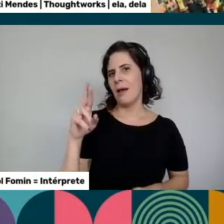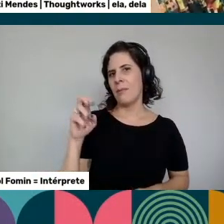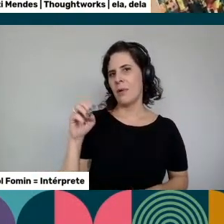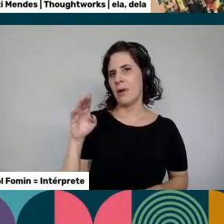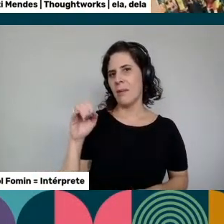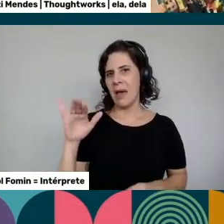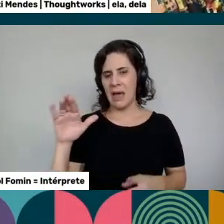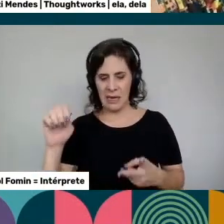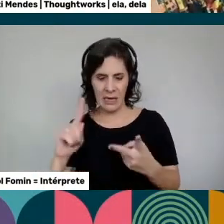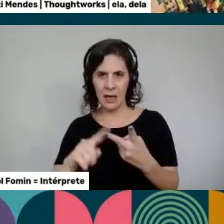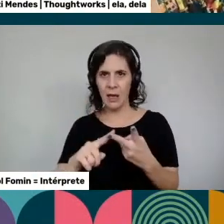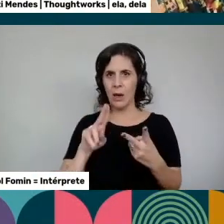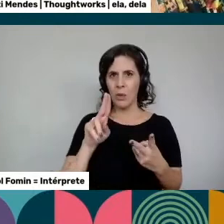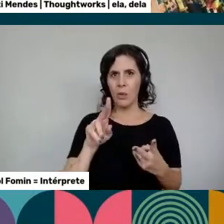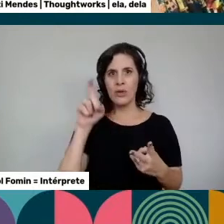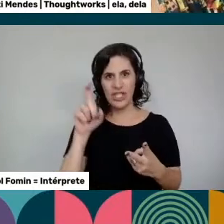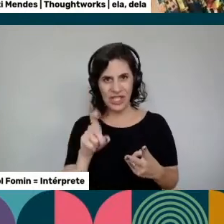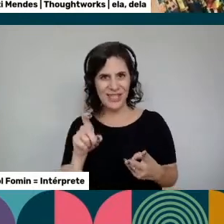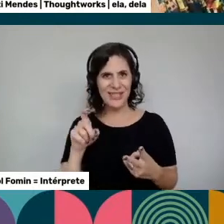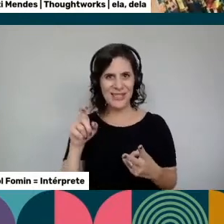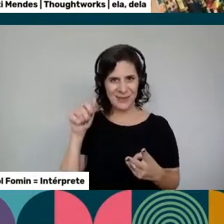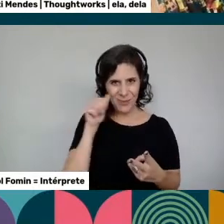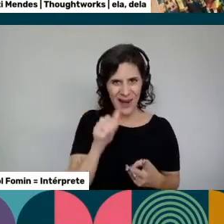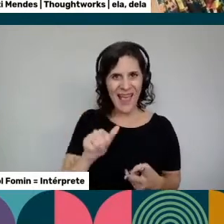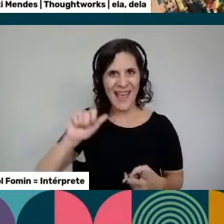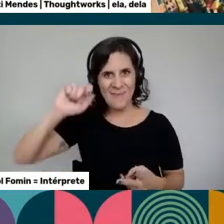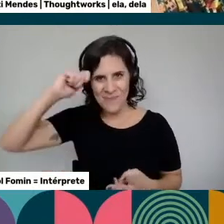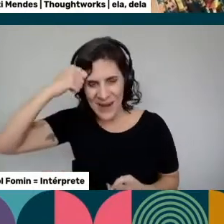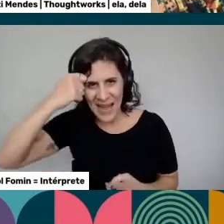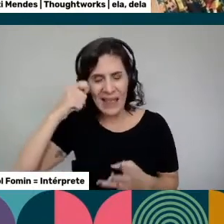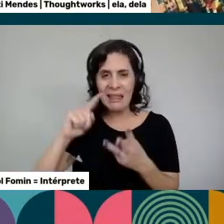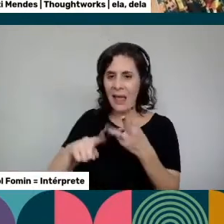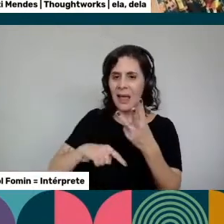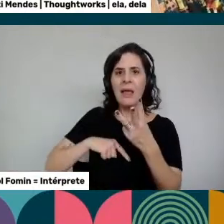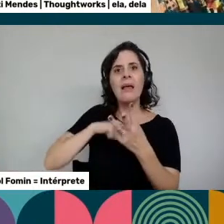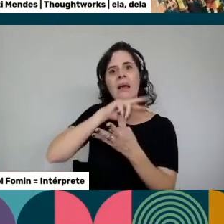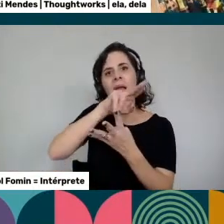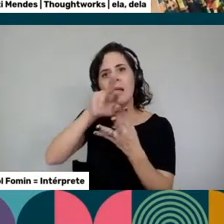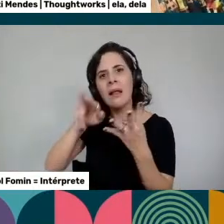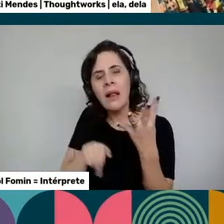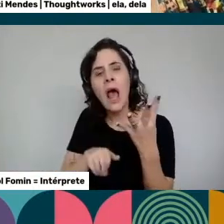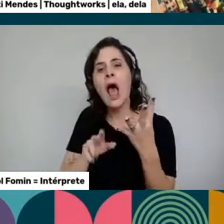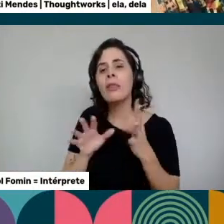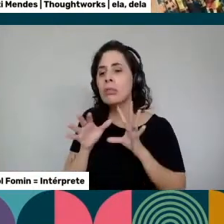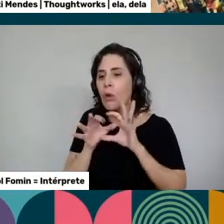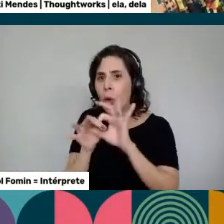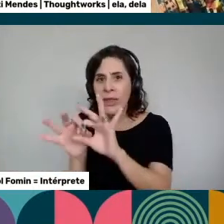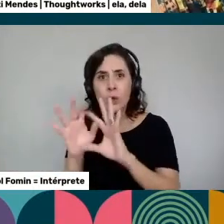né, com todo mundo, colocar a pessoa com deficiência inserida nesses contextos e